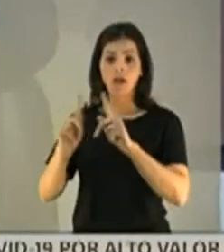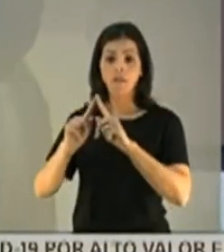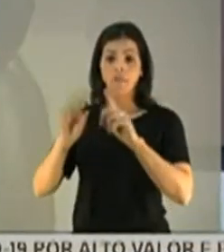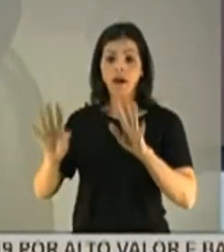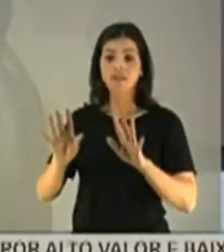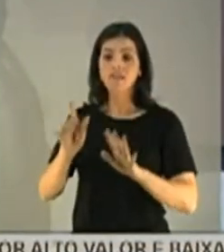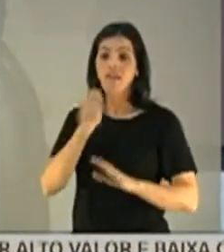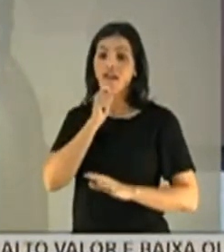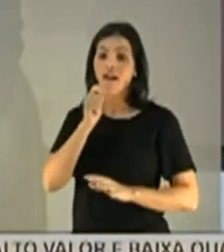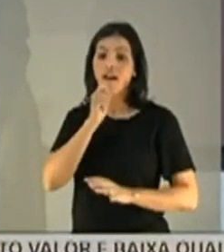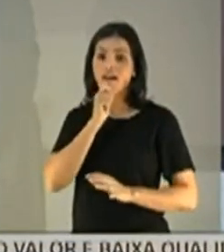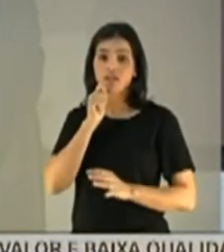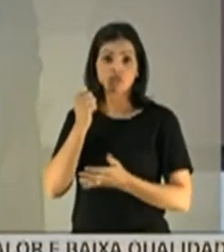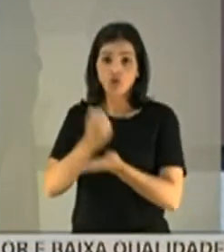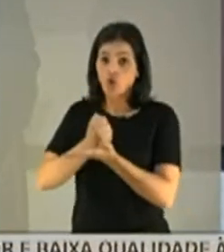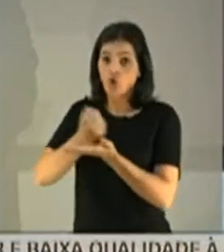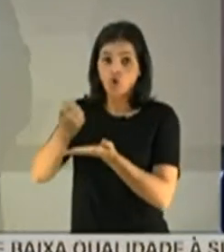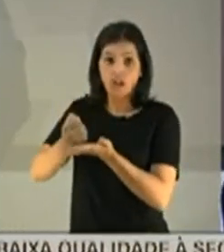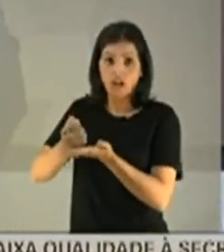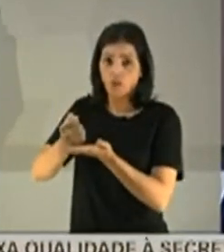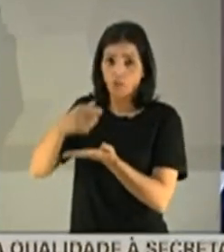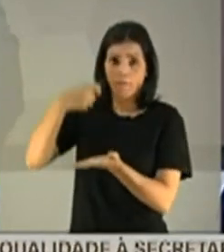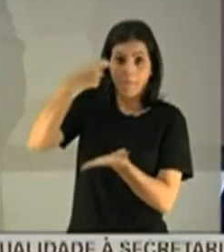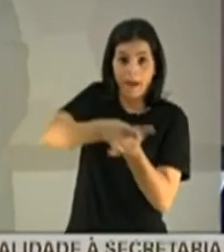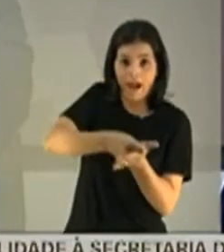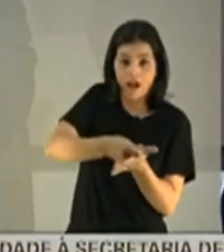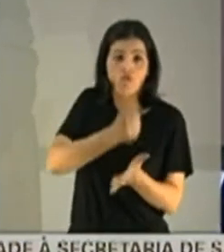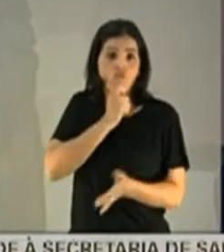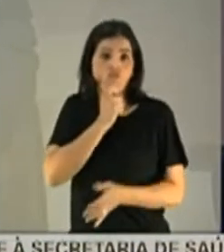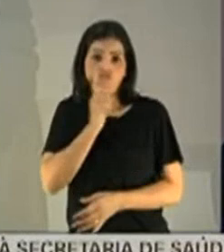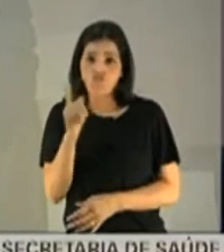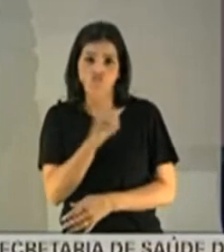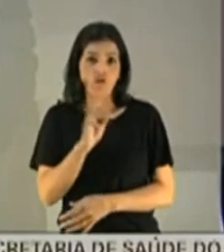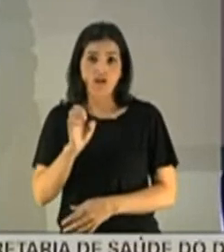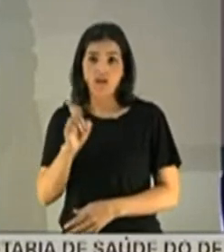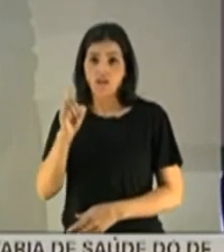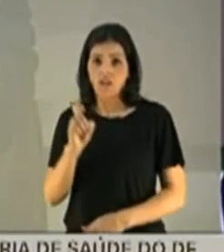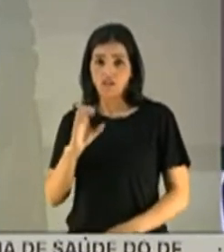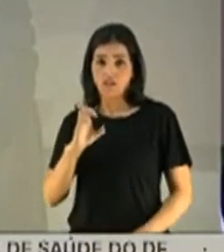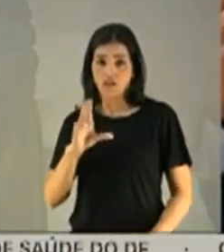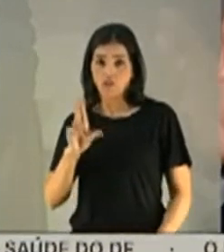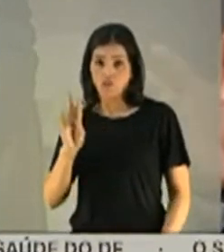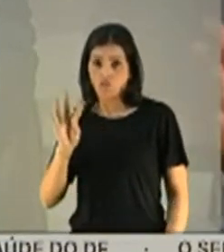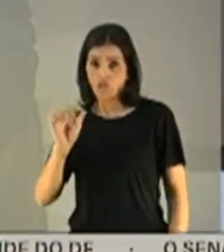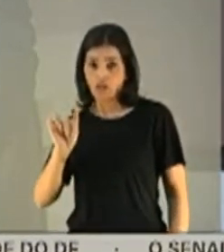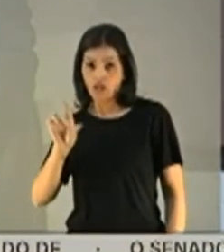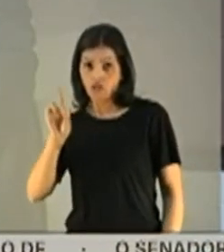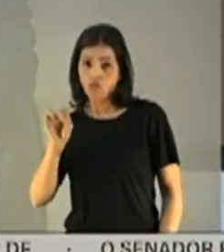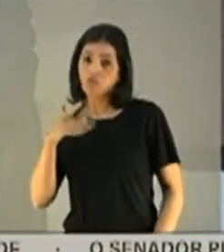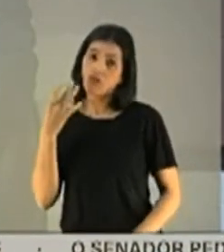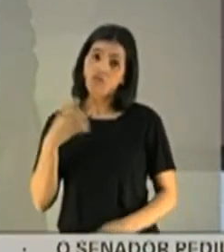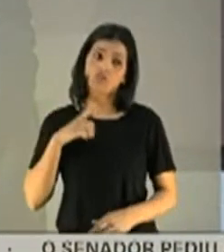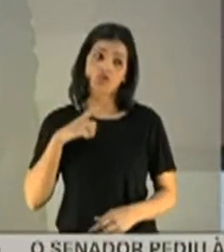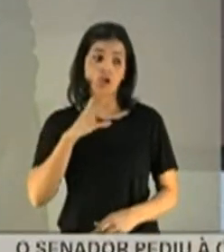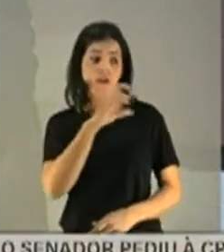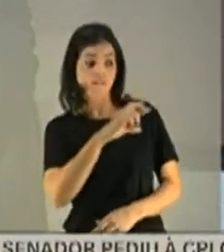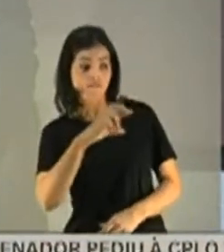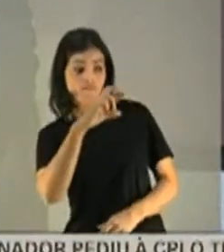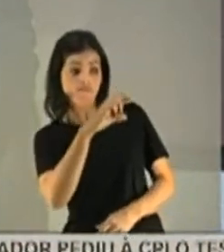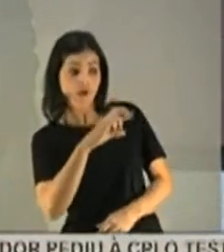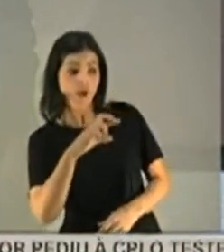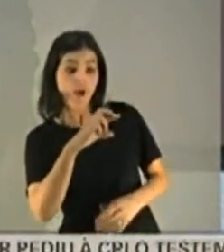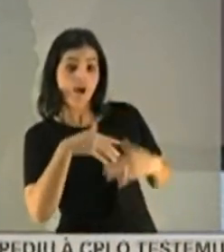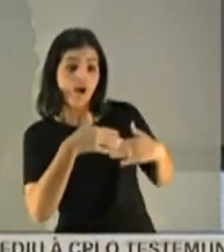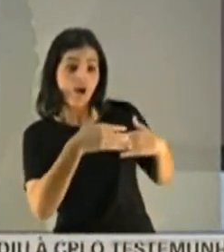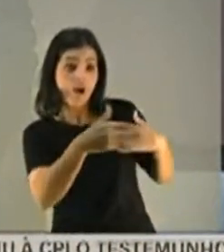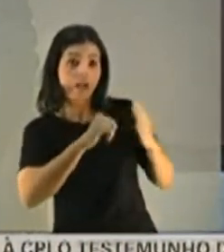mais executado o contrato. E não foi. Eu subentendi que tinha uma investigação e o negócio